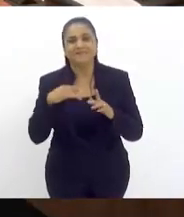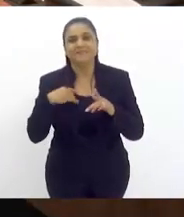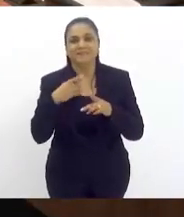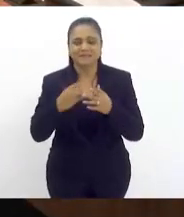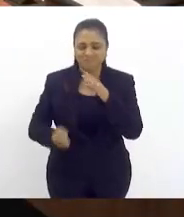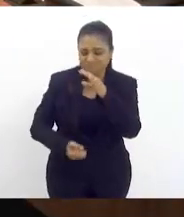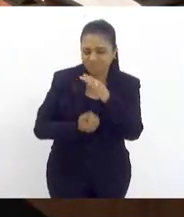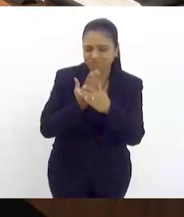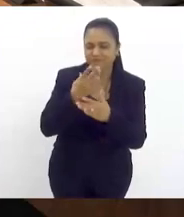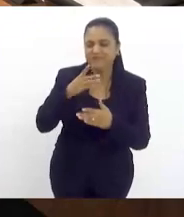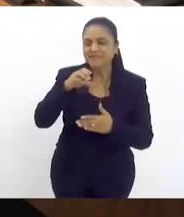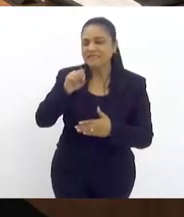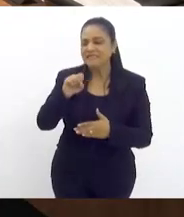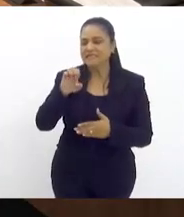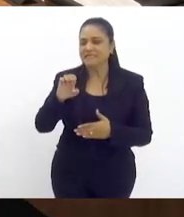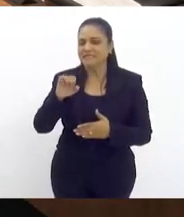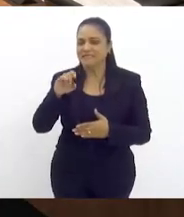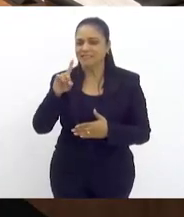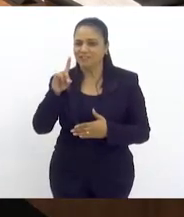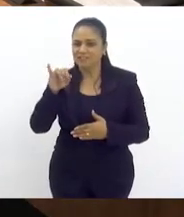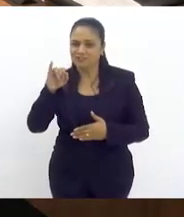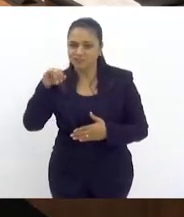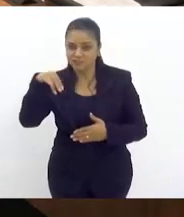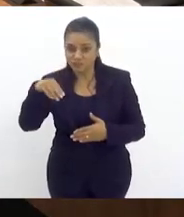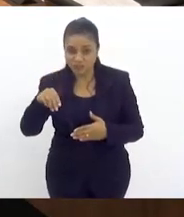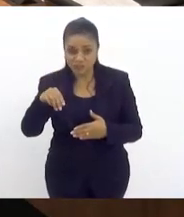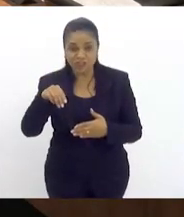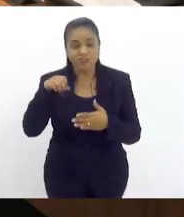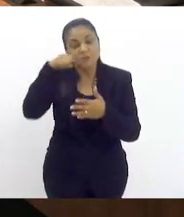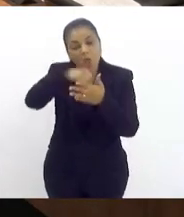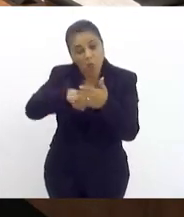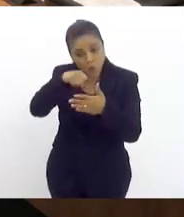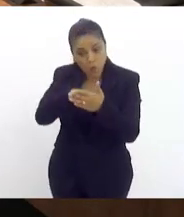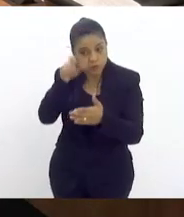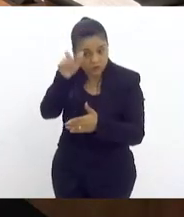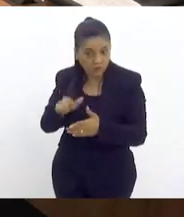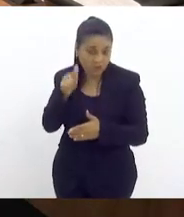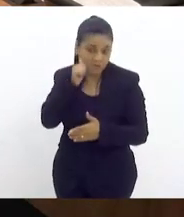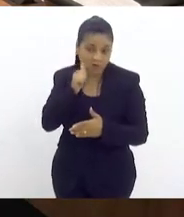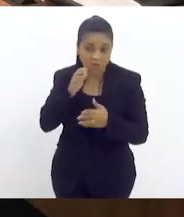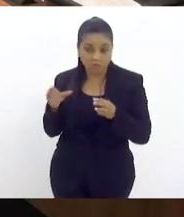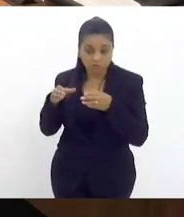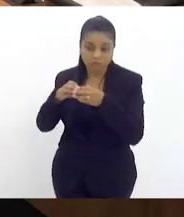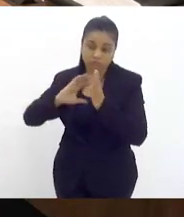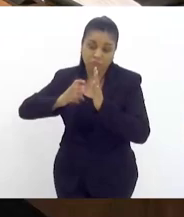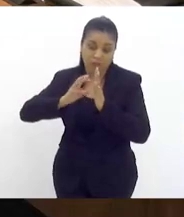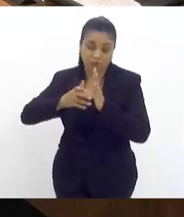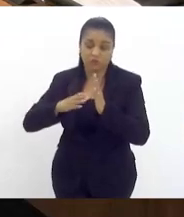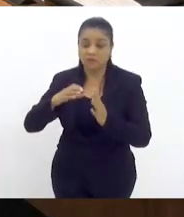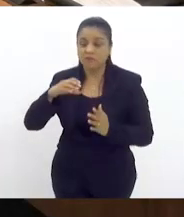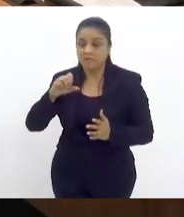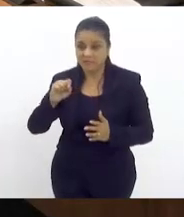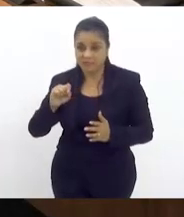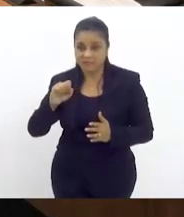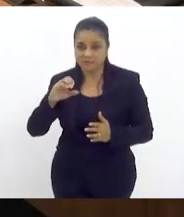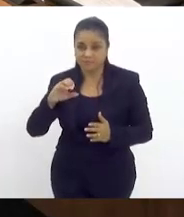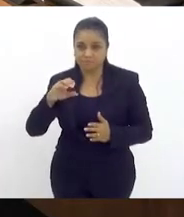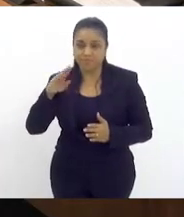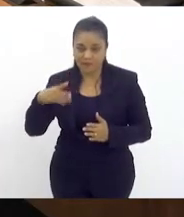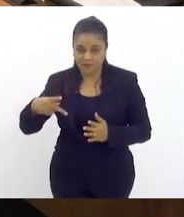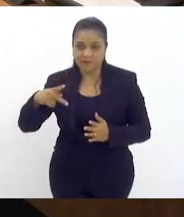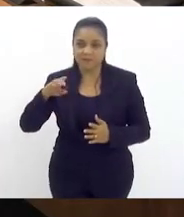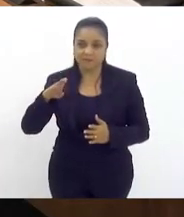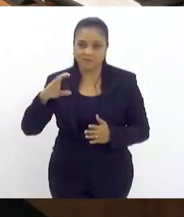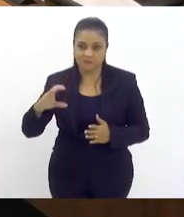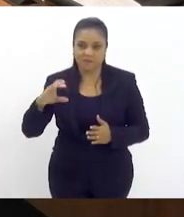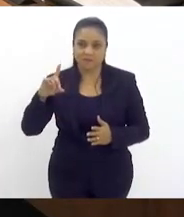do CEDIM. Só tem CEDIM porque existe a luta das mulheres do PCdoB. Isso precisa ser dito, ou seja, esse não deve ser um